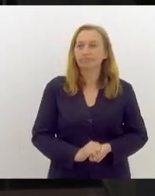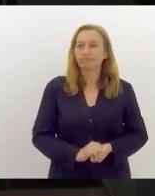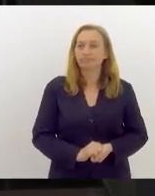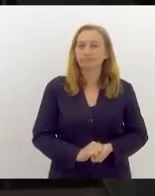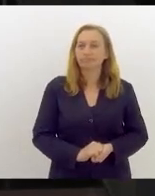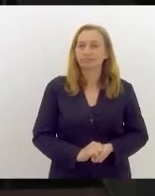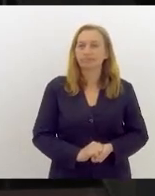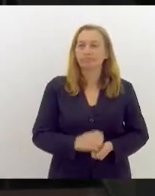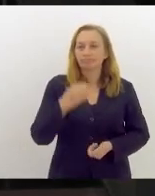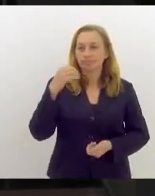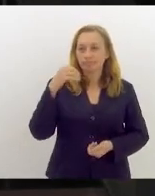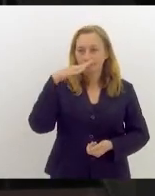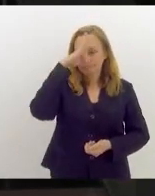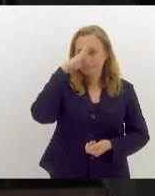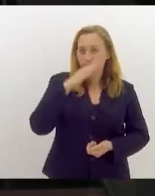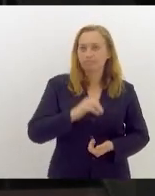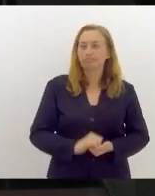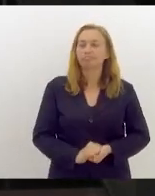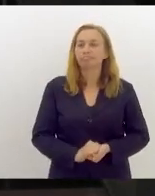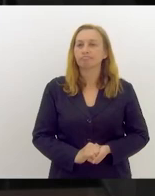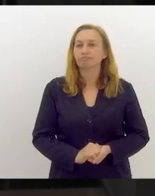que o bolsonaro